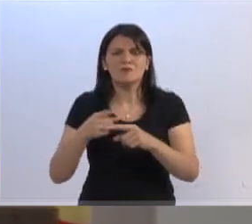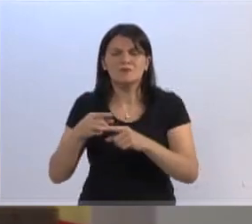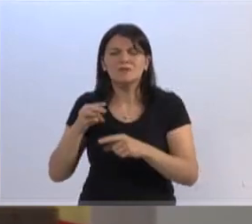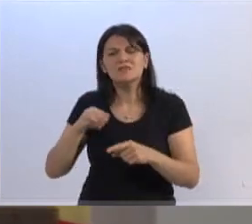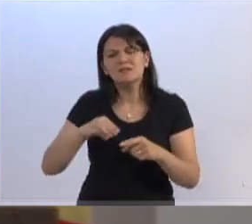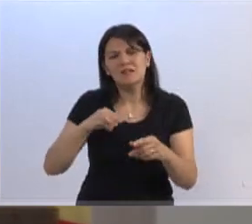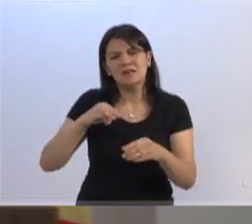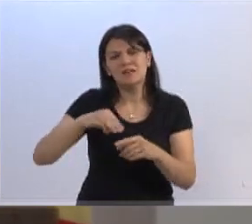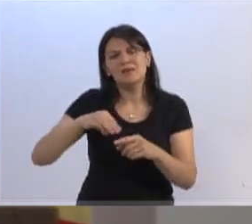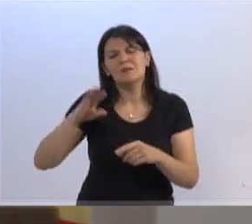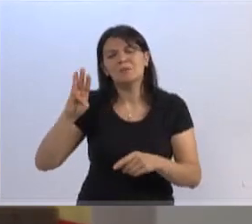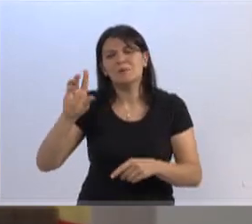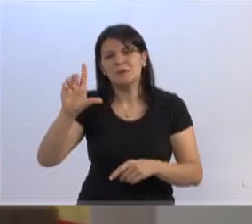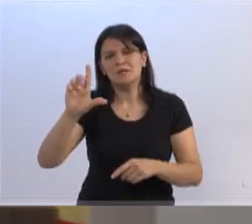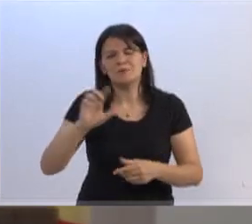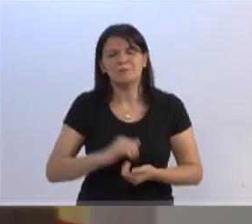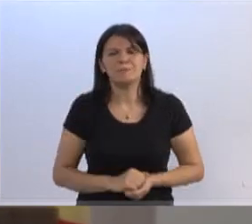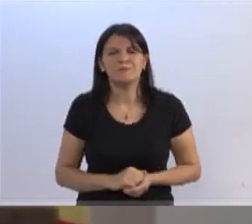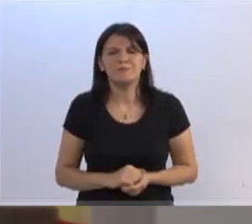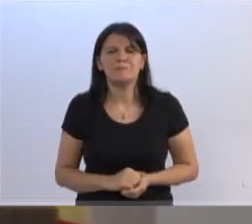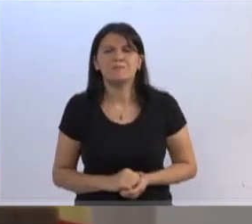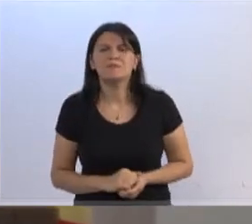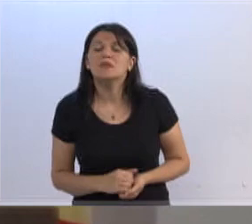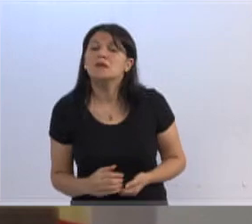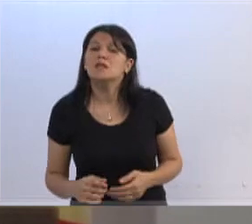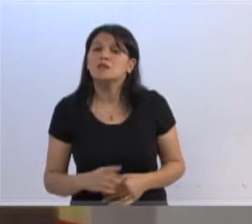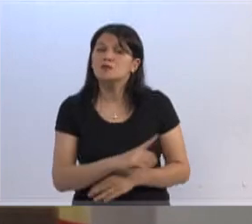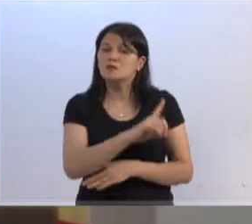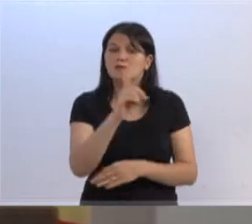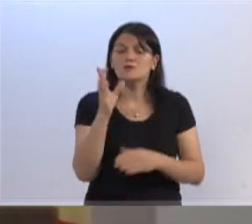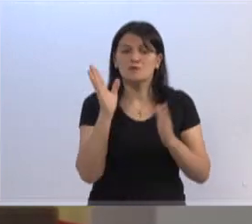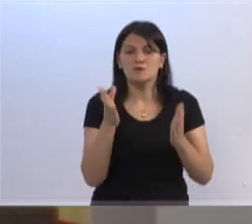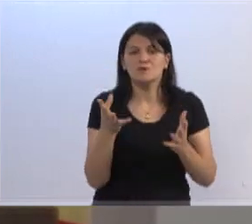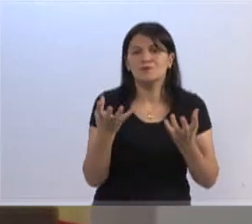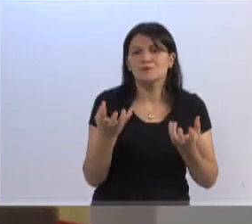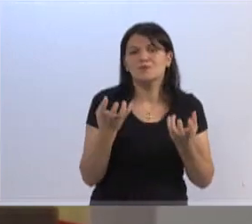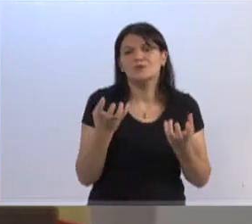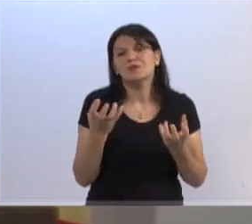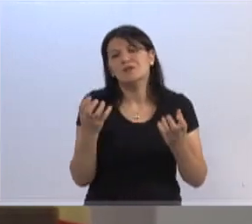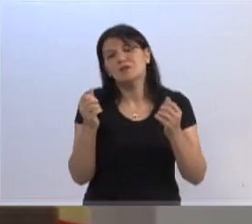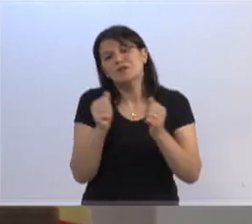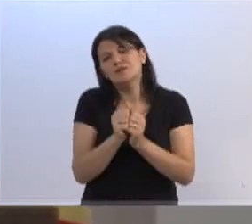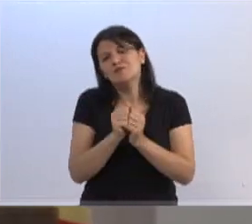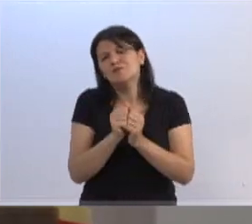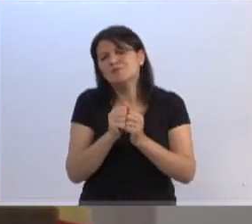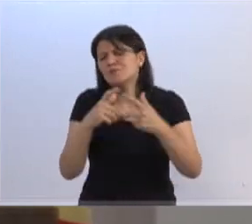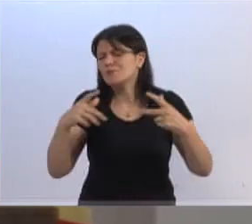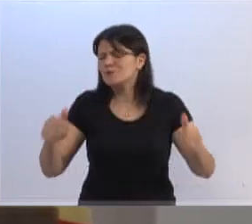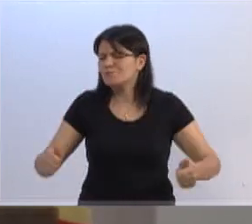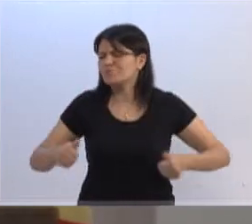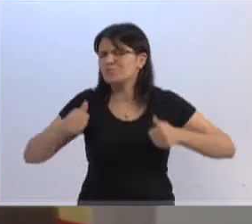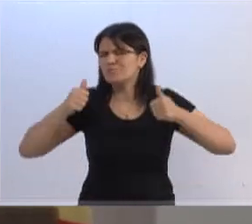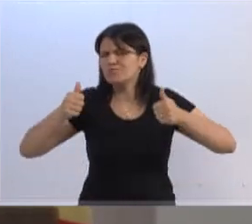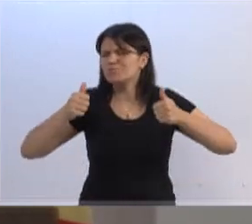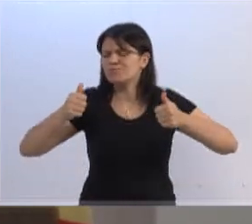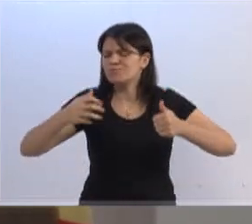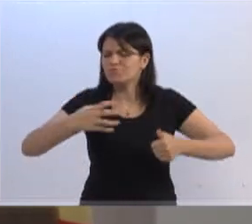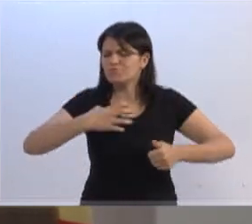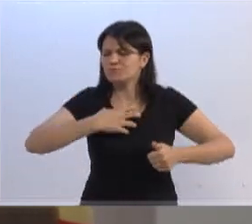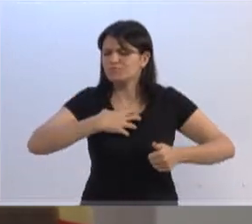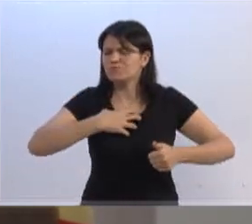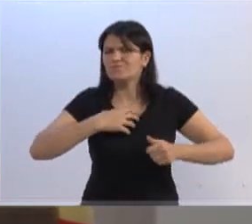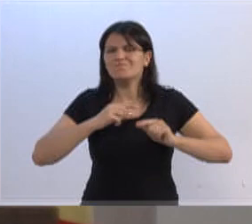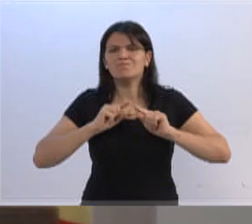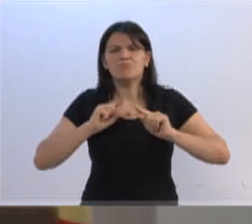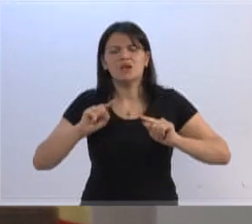cidade. Nessa data, eu queria, na verdade, estar cercado apenas de coisas positivas, de boas energias,